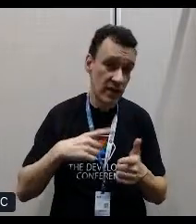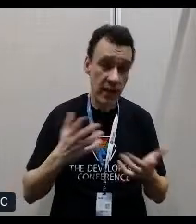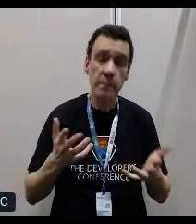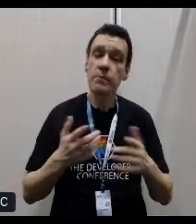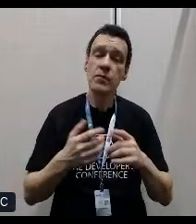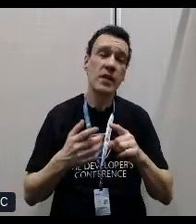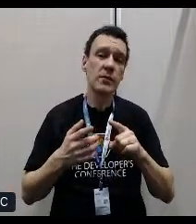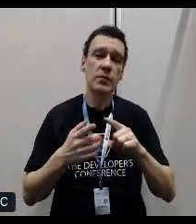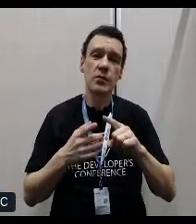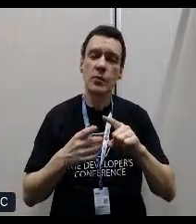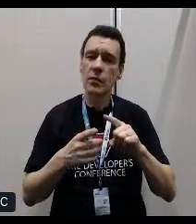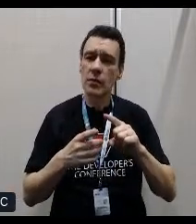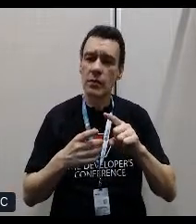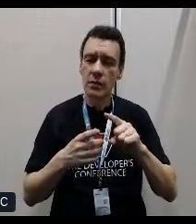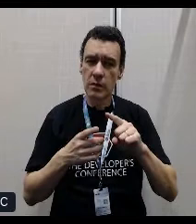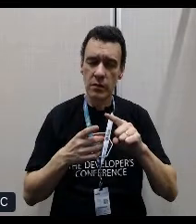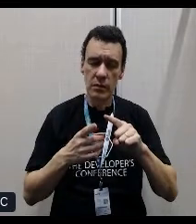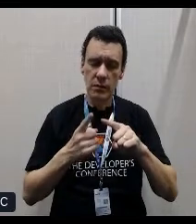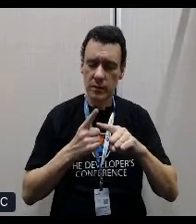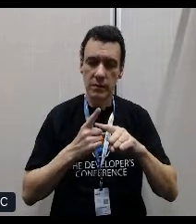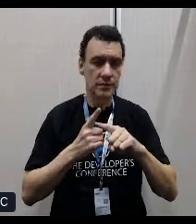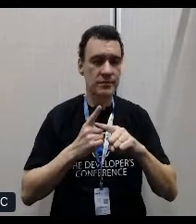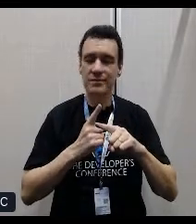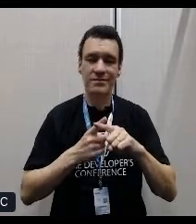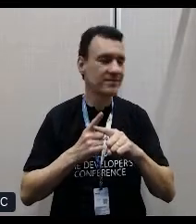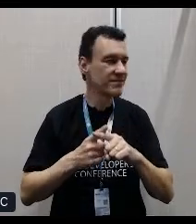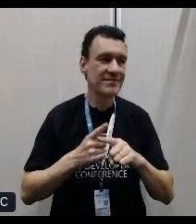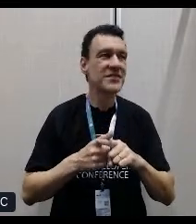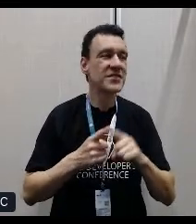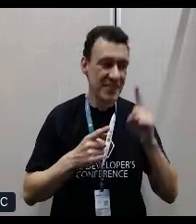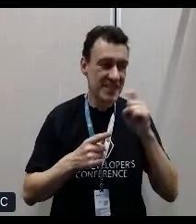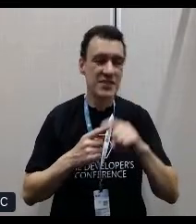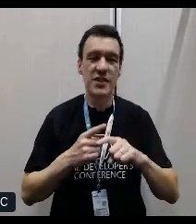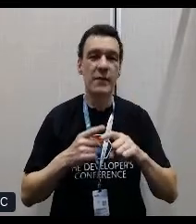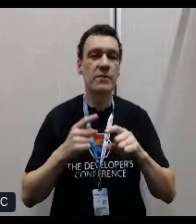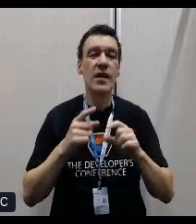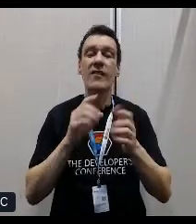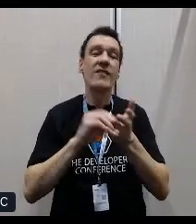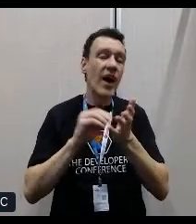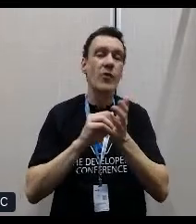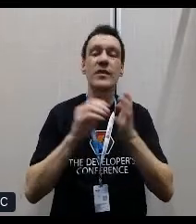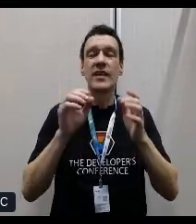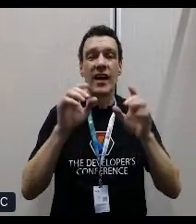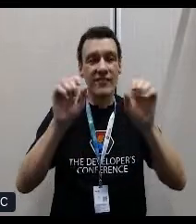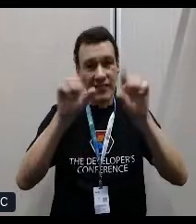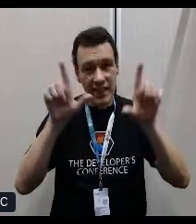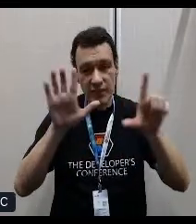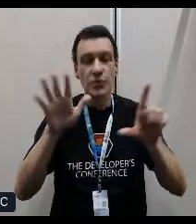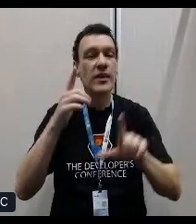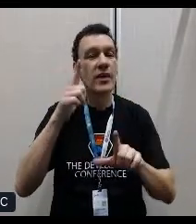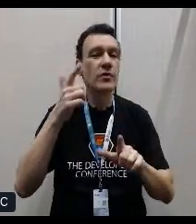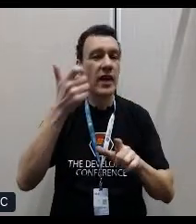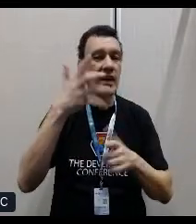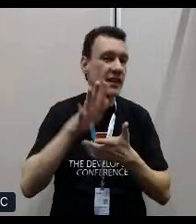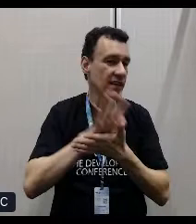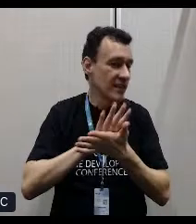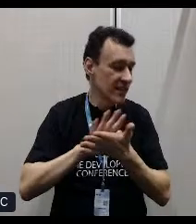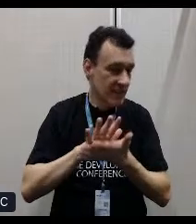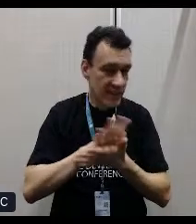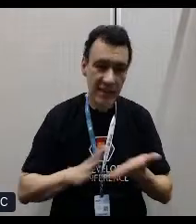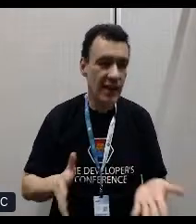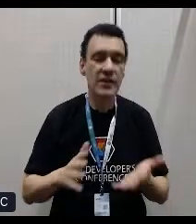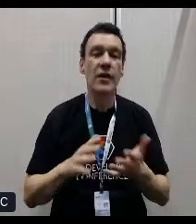alegou muitas coisas inacessíveis. Então, tinha vídeos inacessíveis, imagens sem descrição, ausência de navegação por